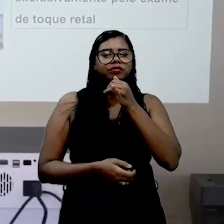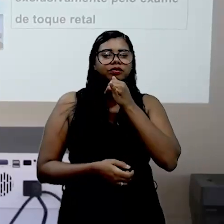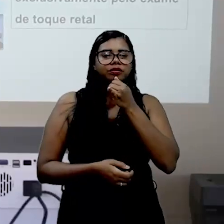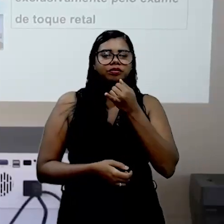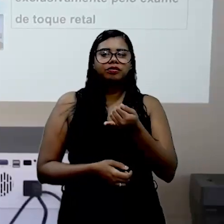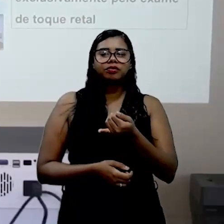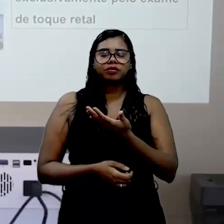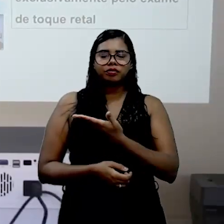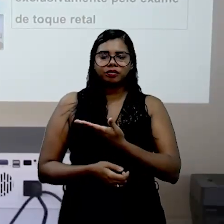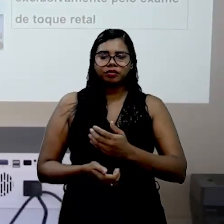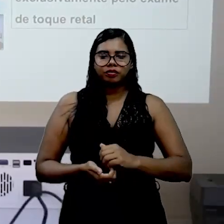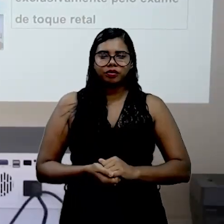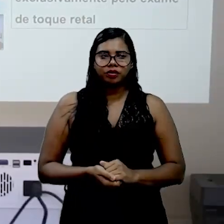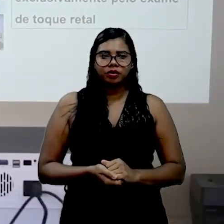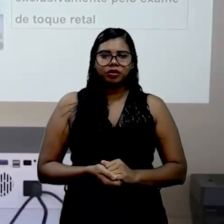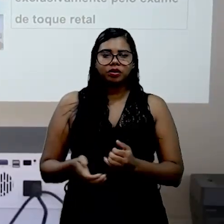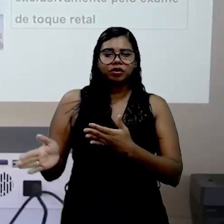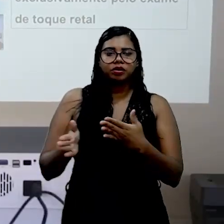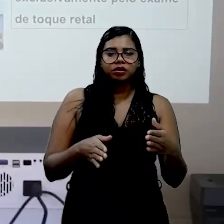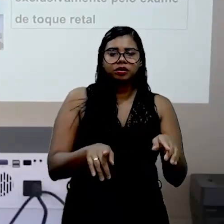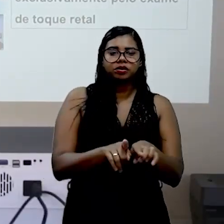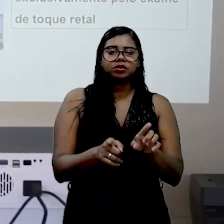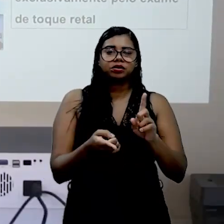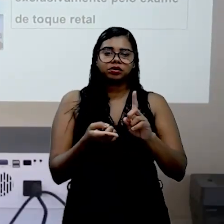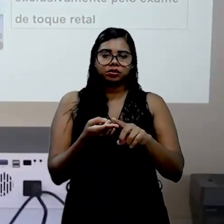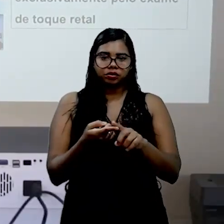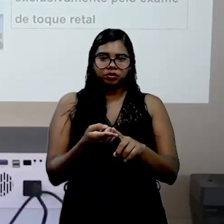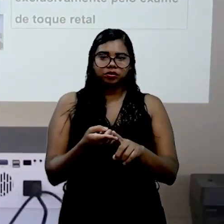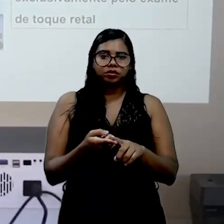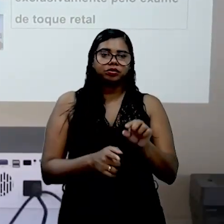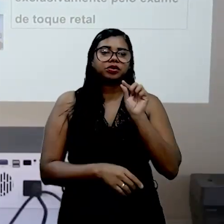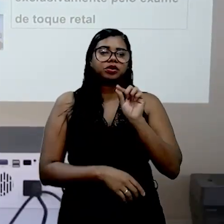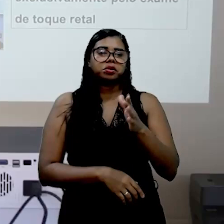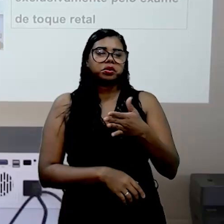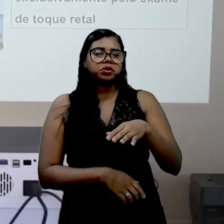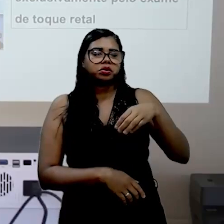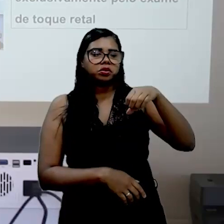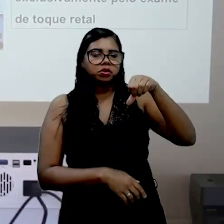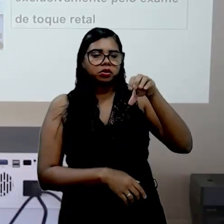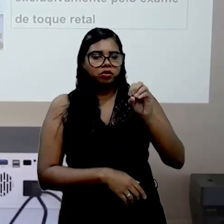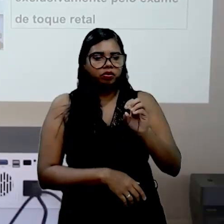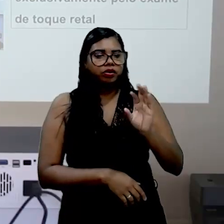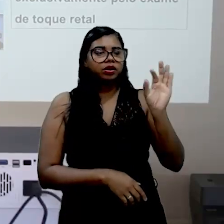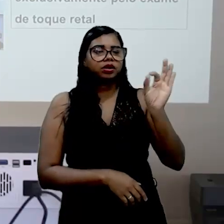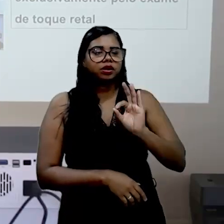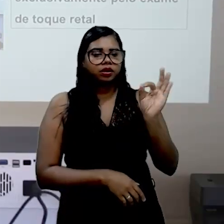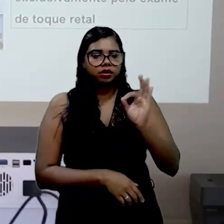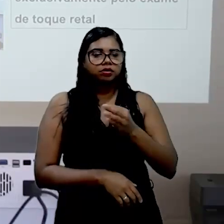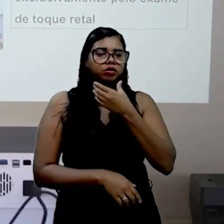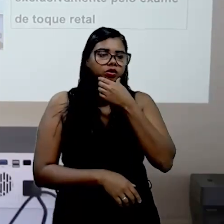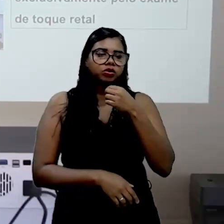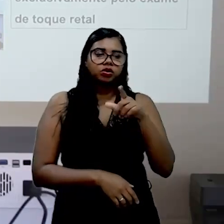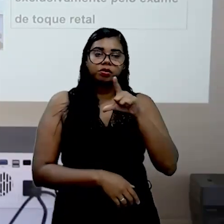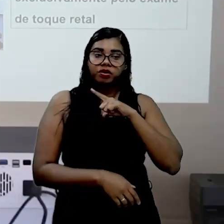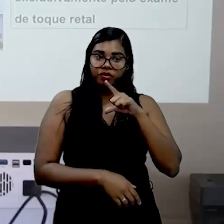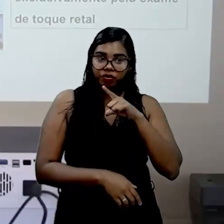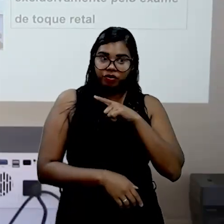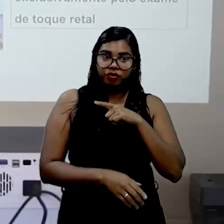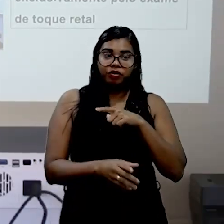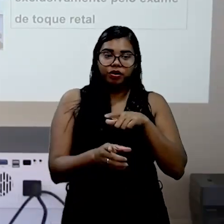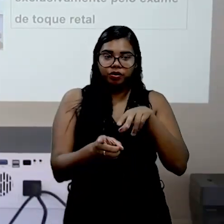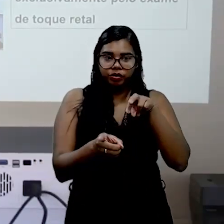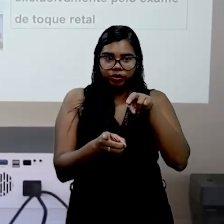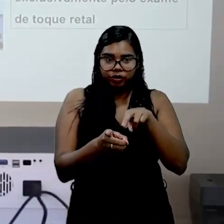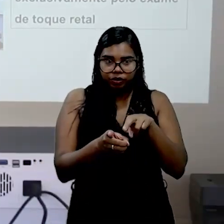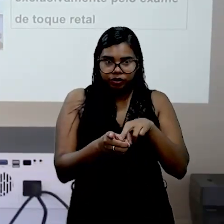da faixa etária em que é identificado, tendo em vista que 90% dos homens vão ter, terão. Isso identifica